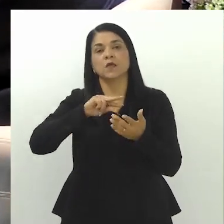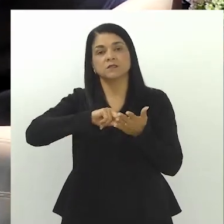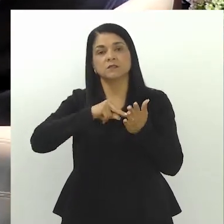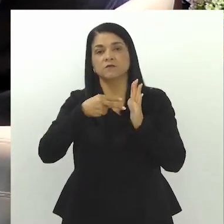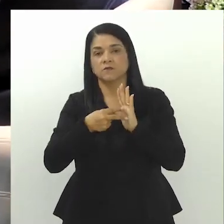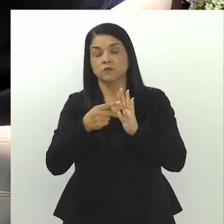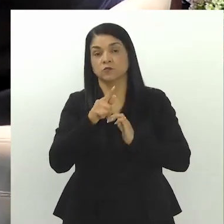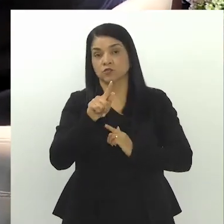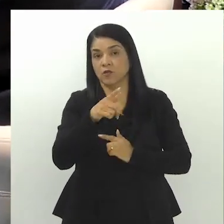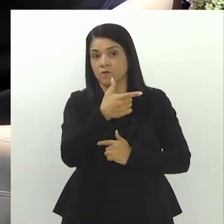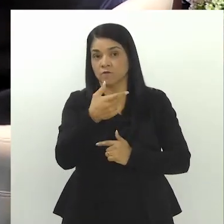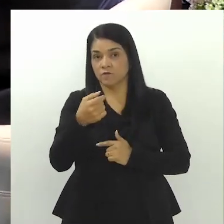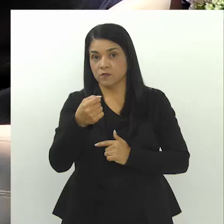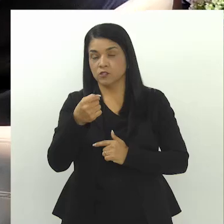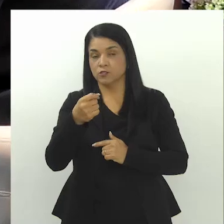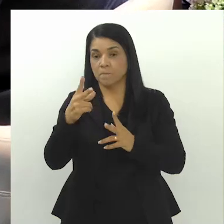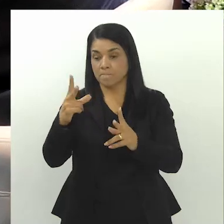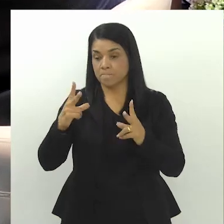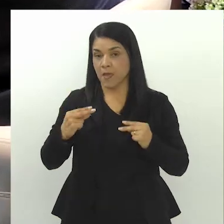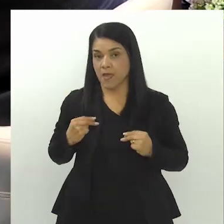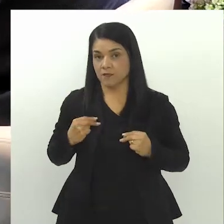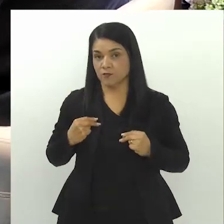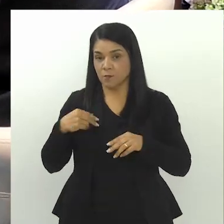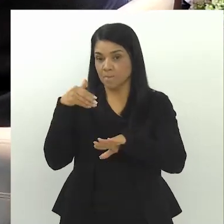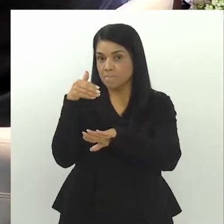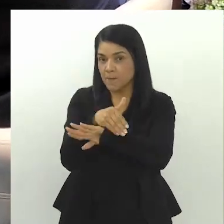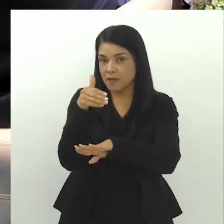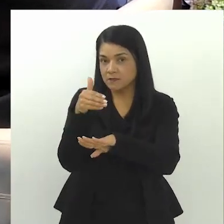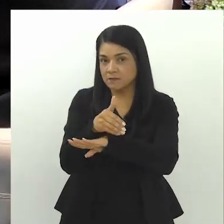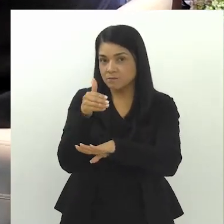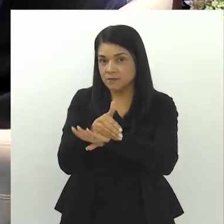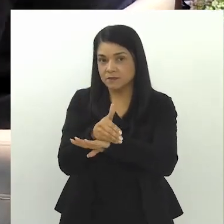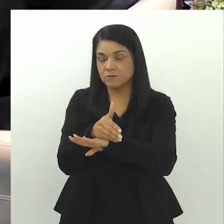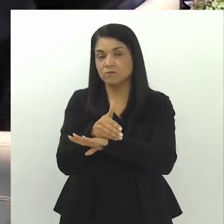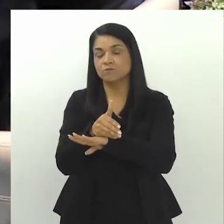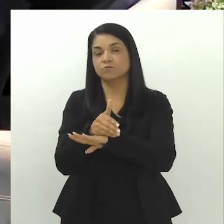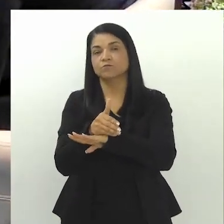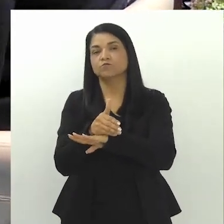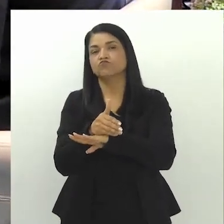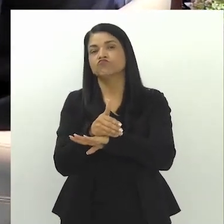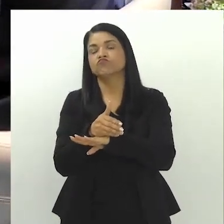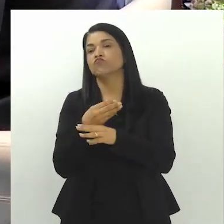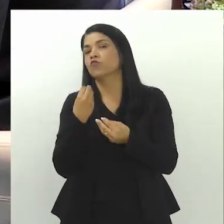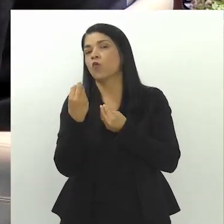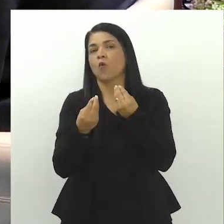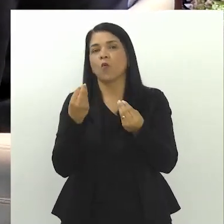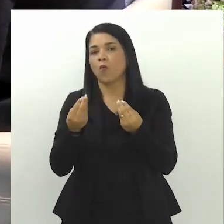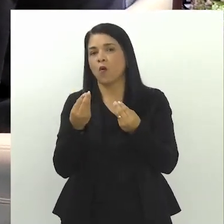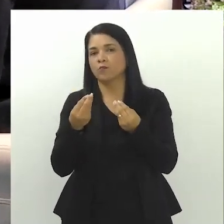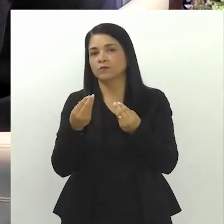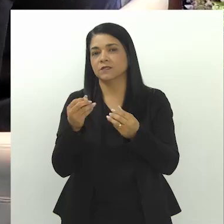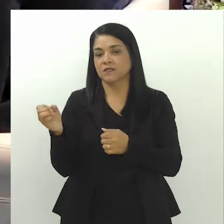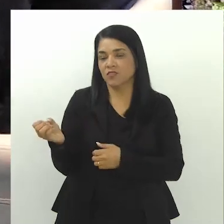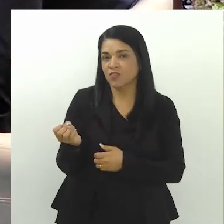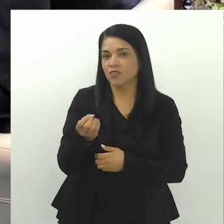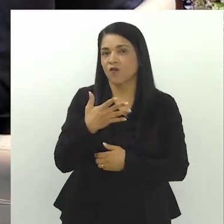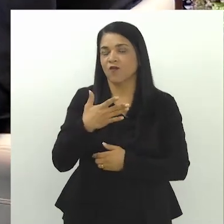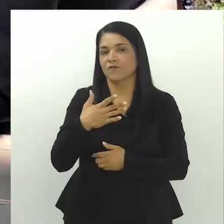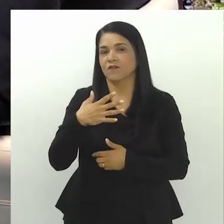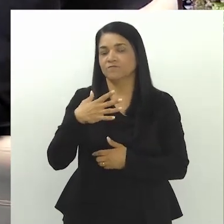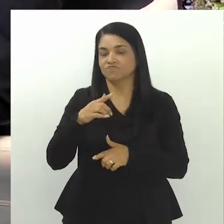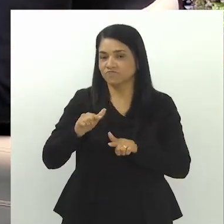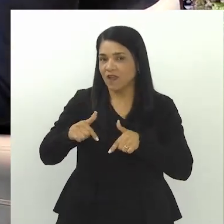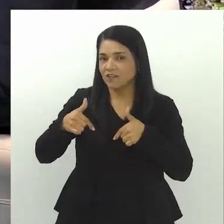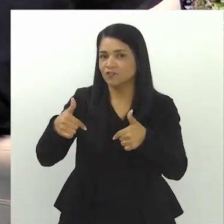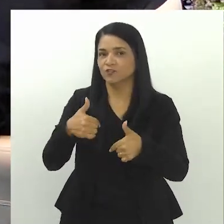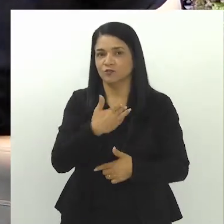que efetivamente o G20 social trouxe como mérito, maior participação, e como fica essa participação nessa